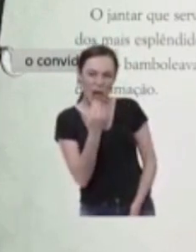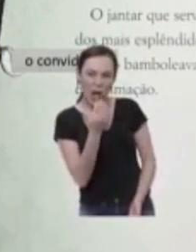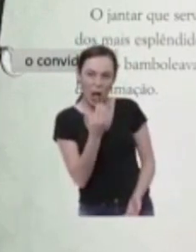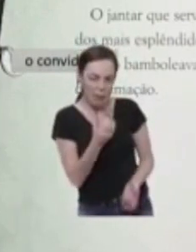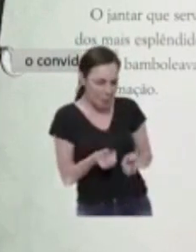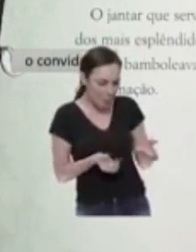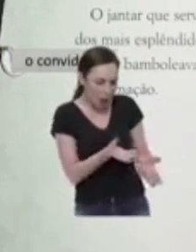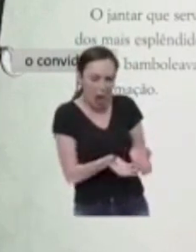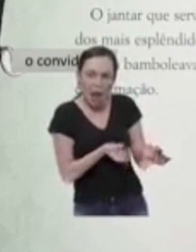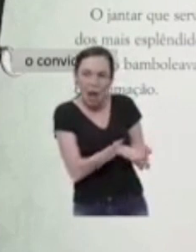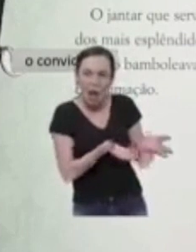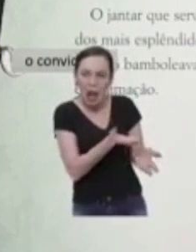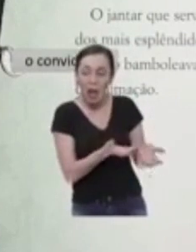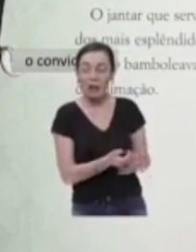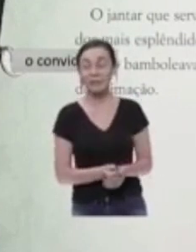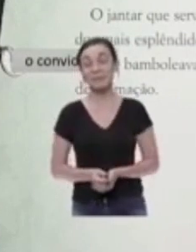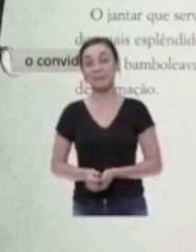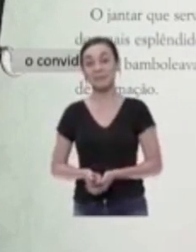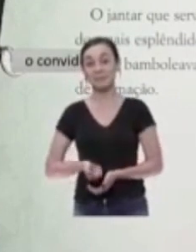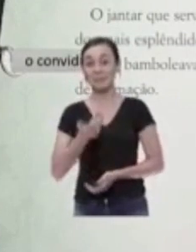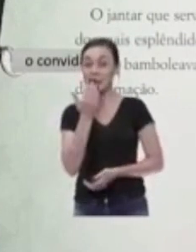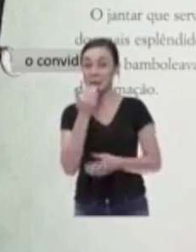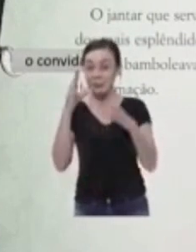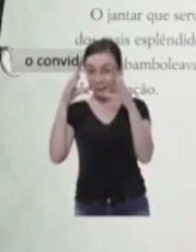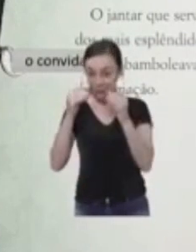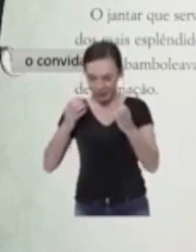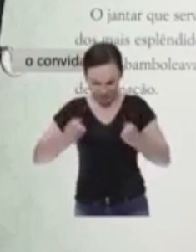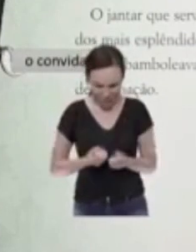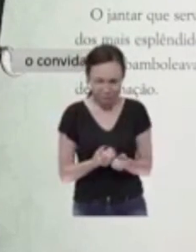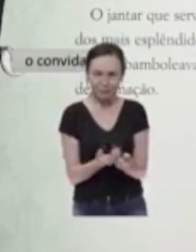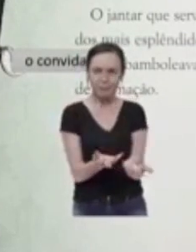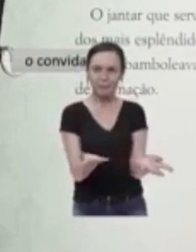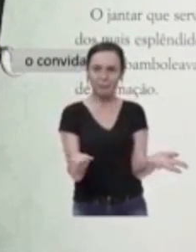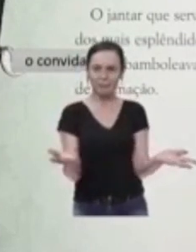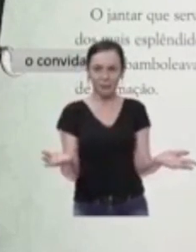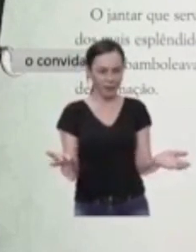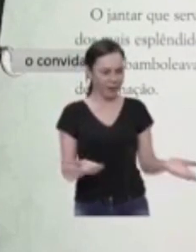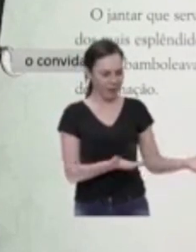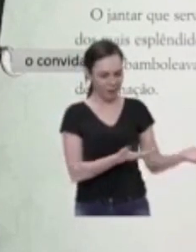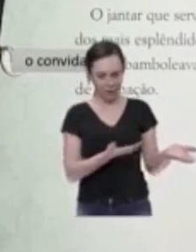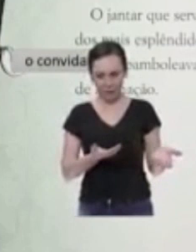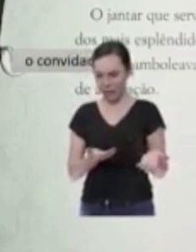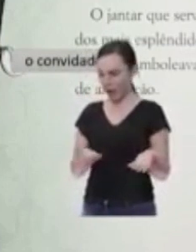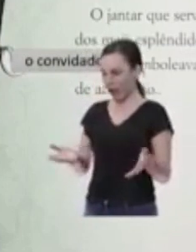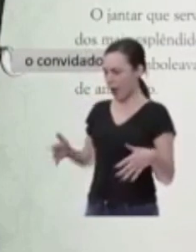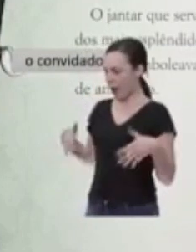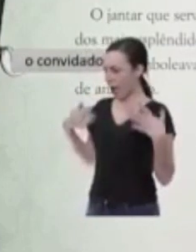comida. O jantar que serviu foi dos mais esplêndidos. O